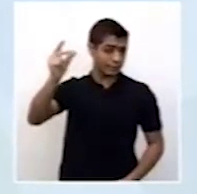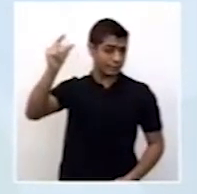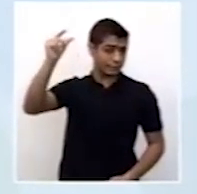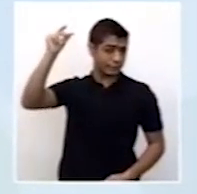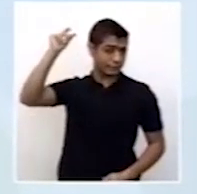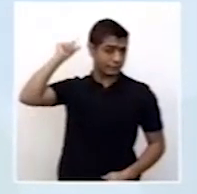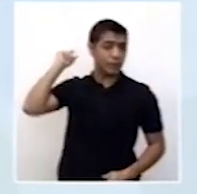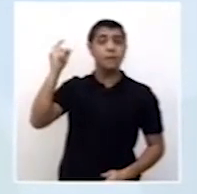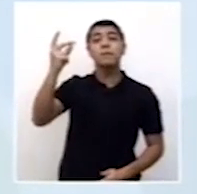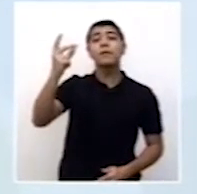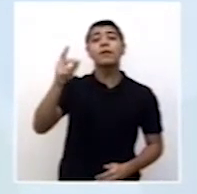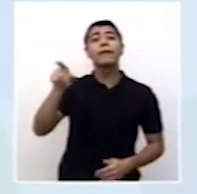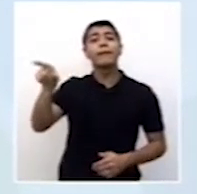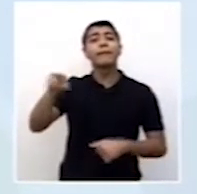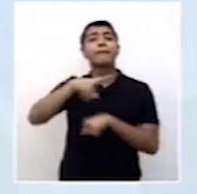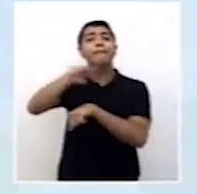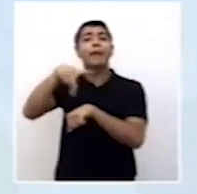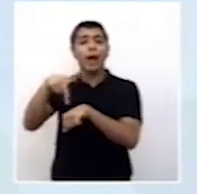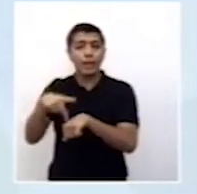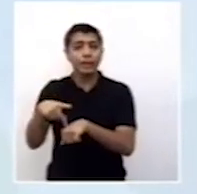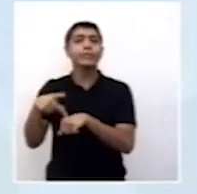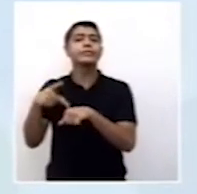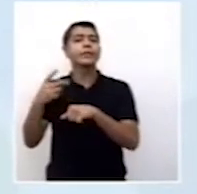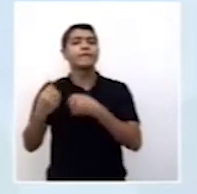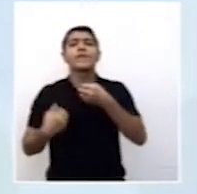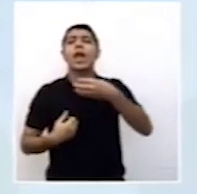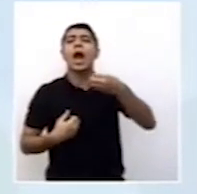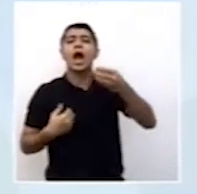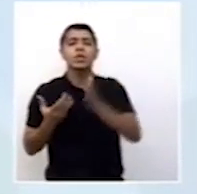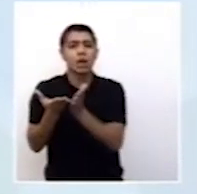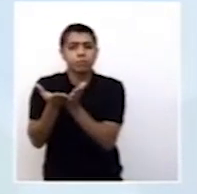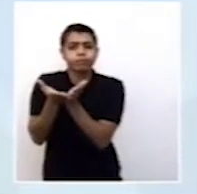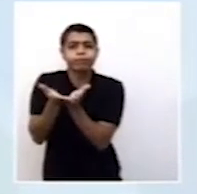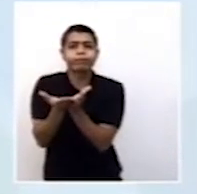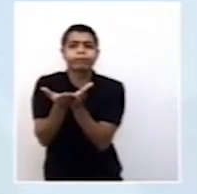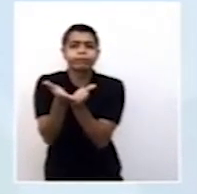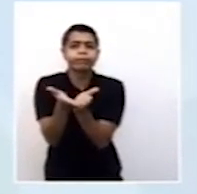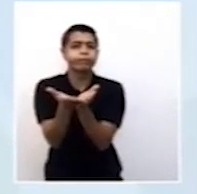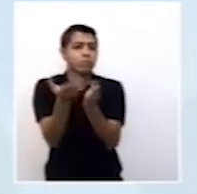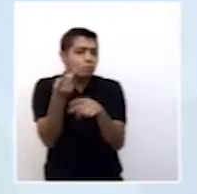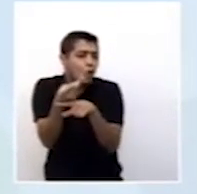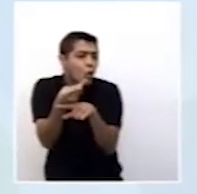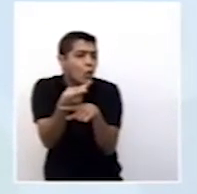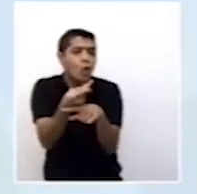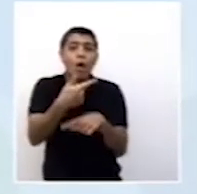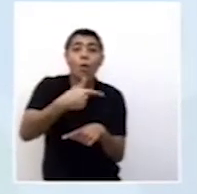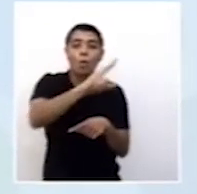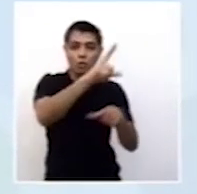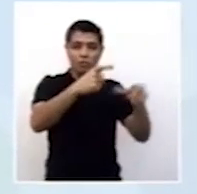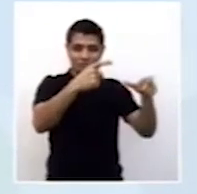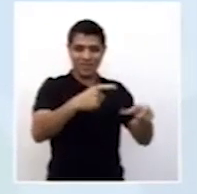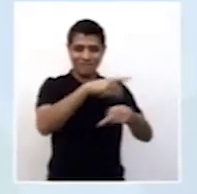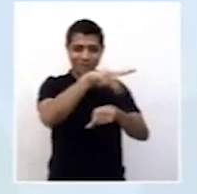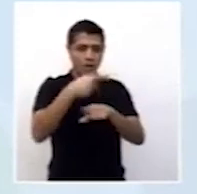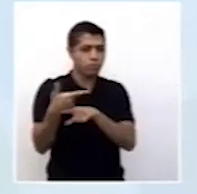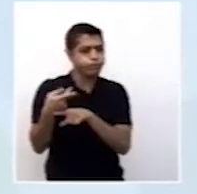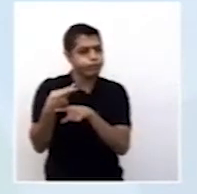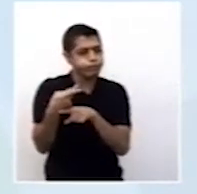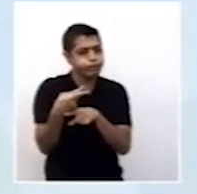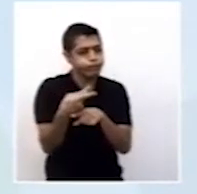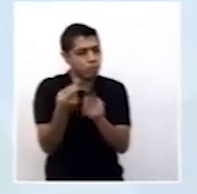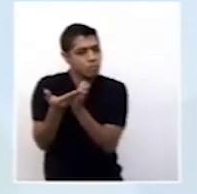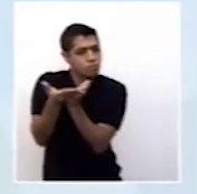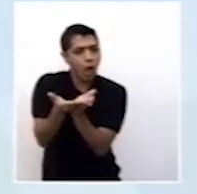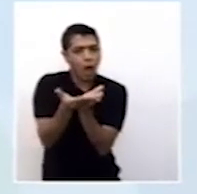descobridores partiam para viagens, eles tinham escritores dentro do barco deles. Eles iam fazendo o registro histórico daquela